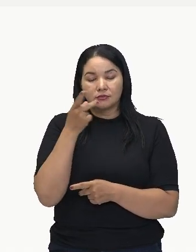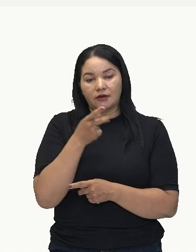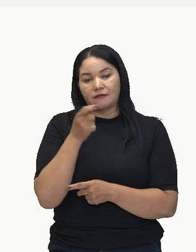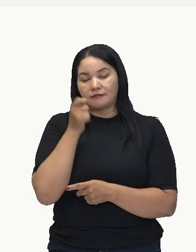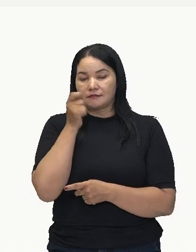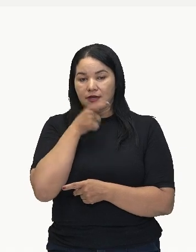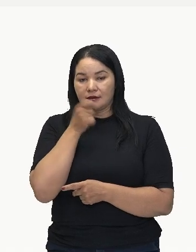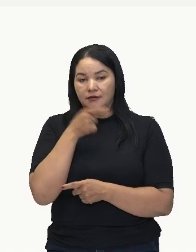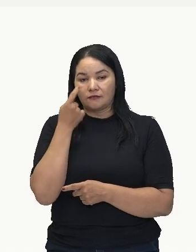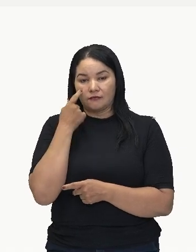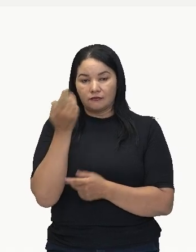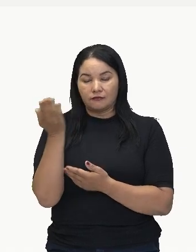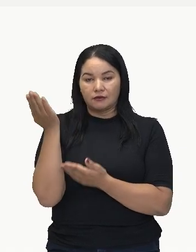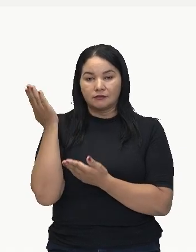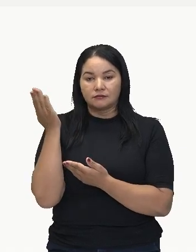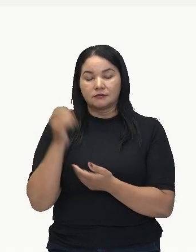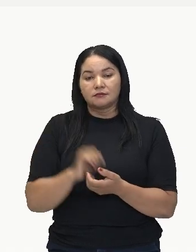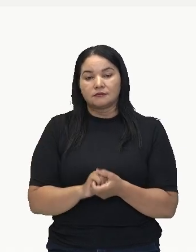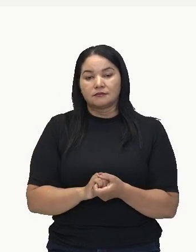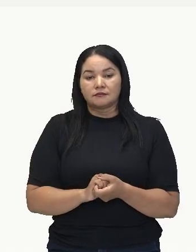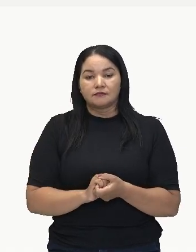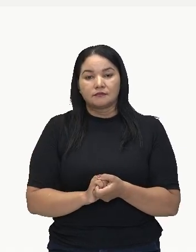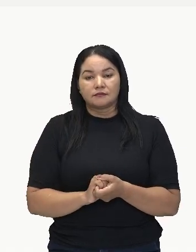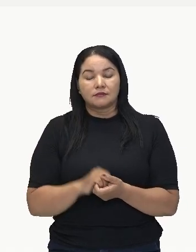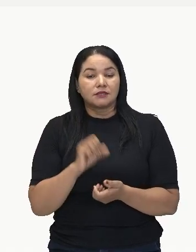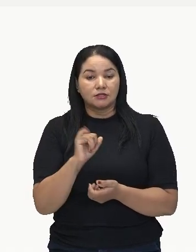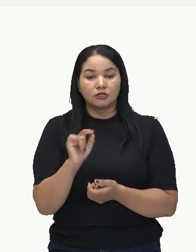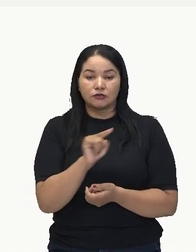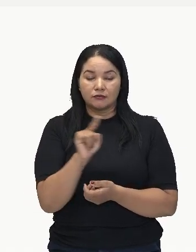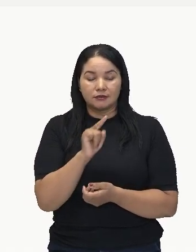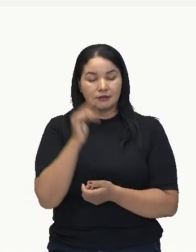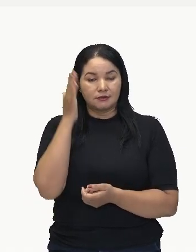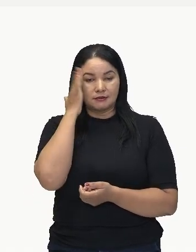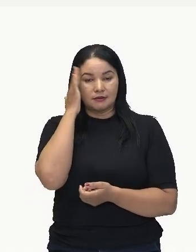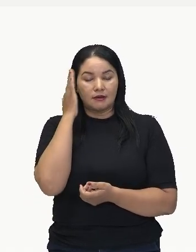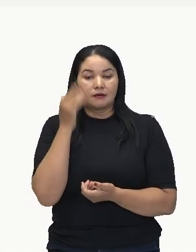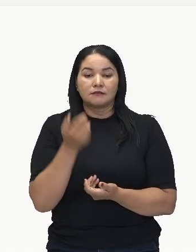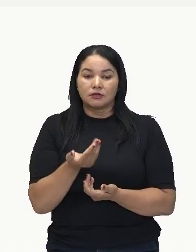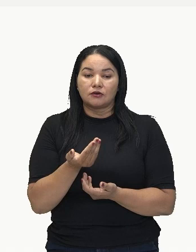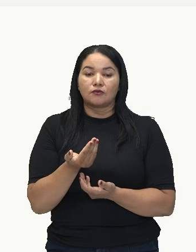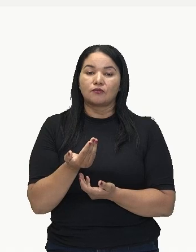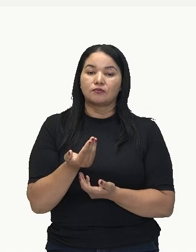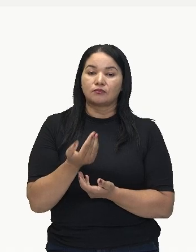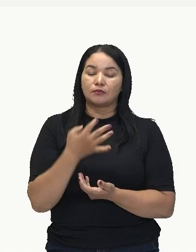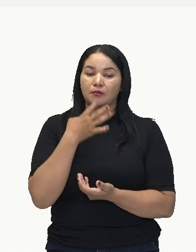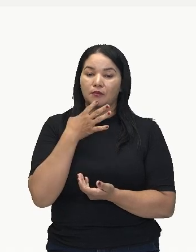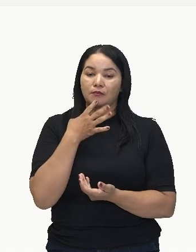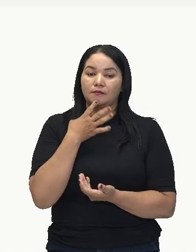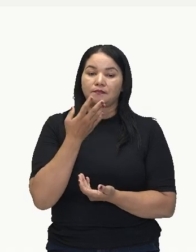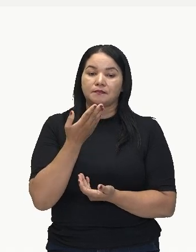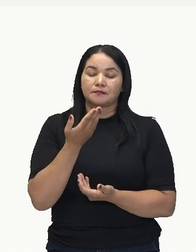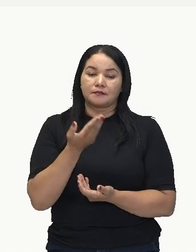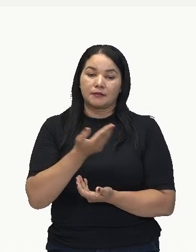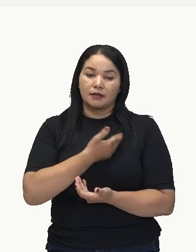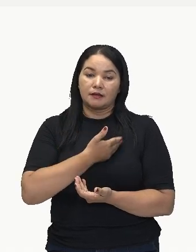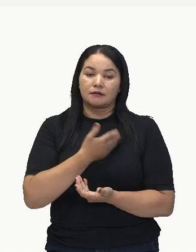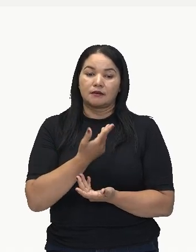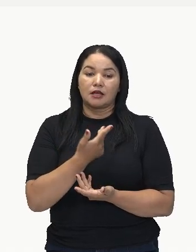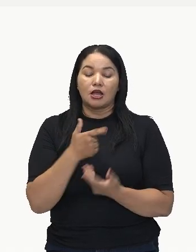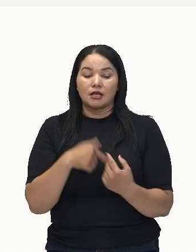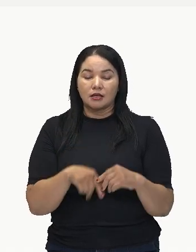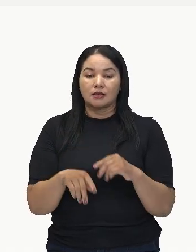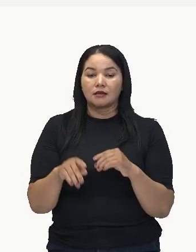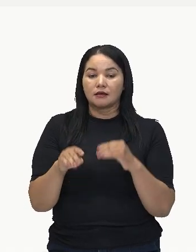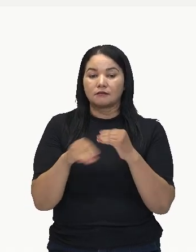uma prévia da história já sabe que ela contava essas piadas para a amiga dela. Aí o le é uma substituição da